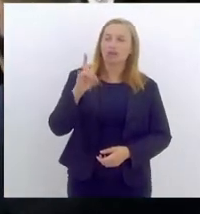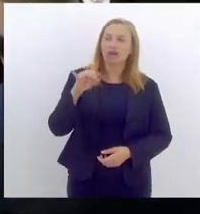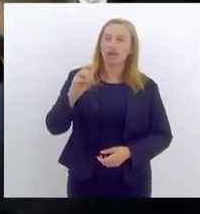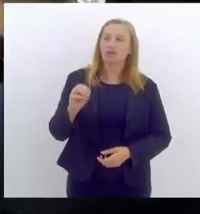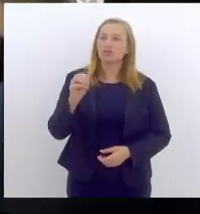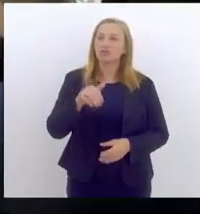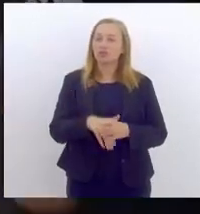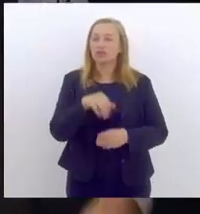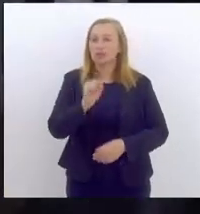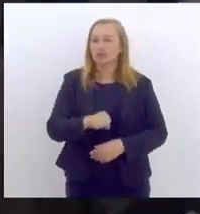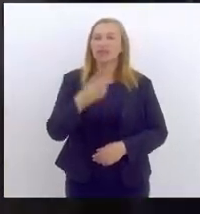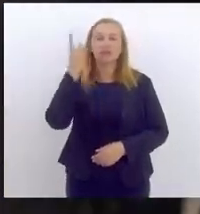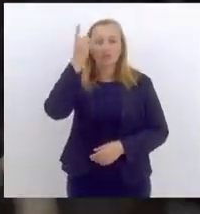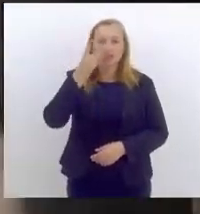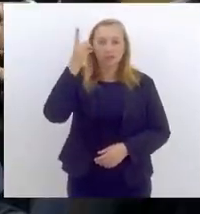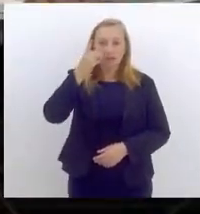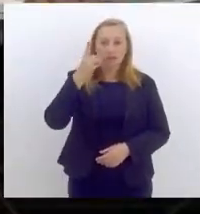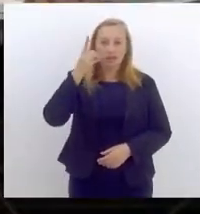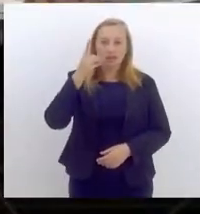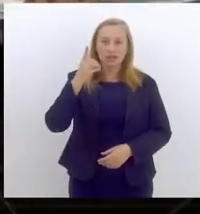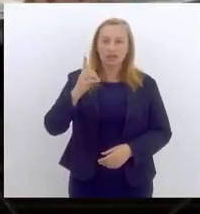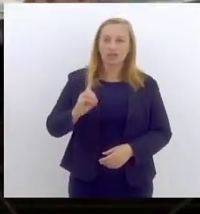Deputada Dani Balbi.